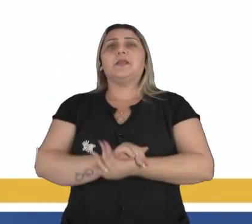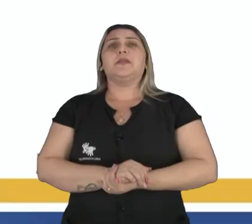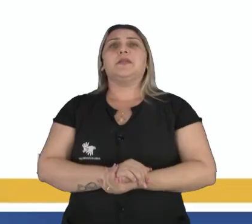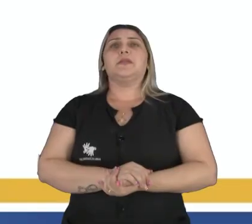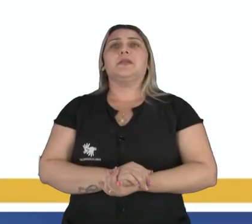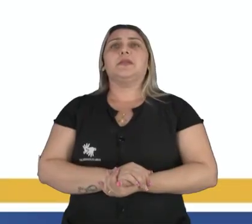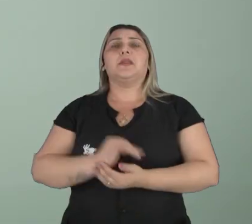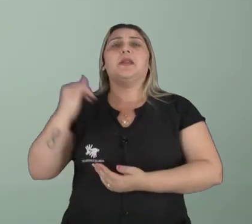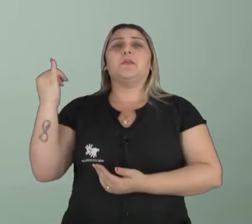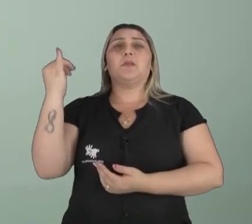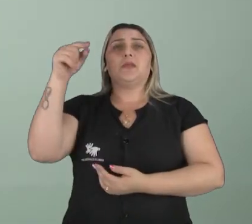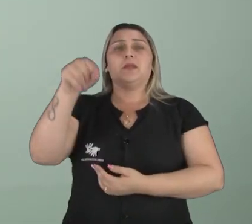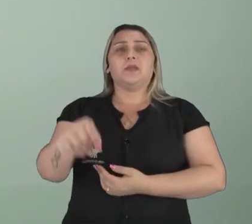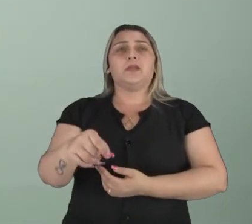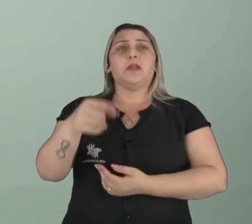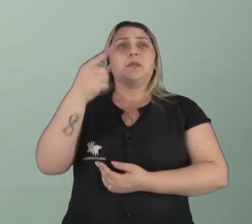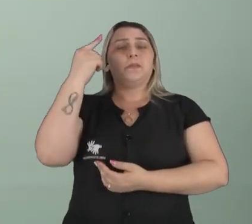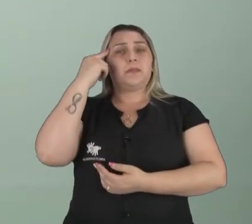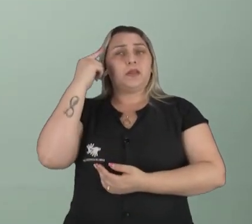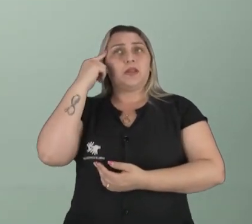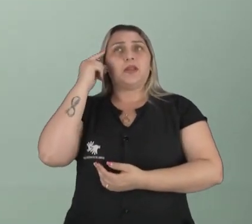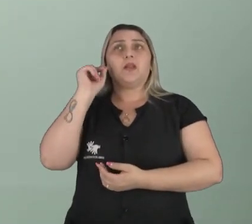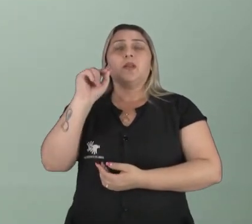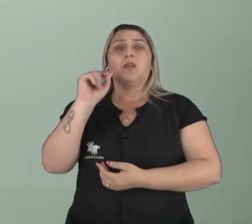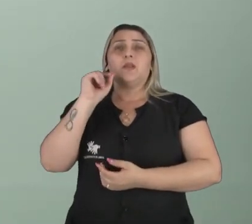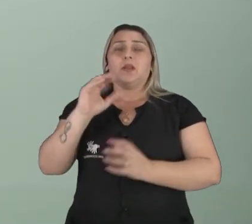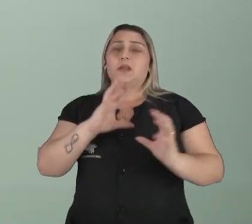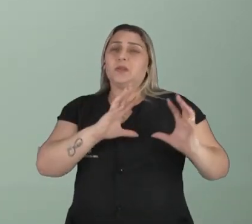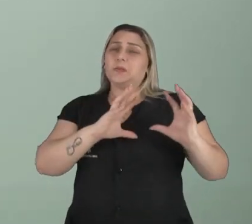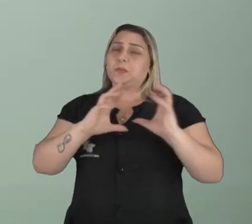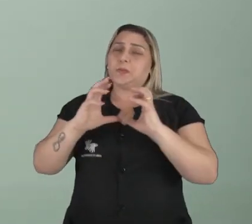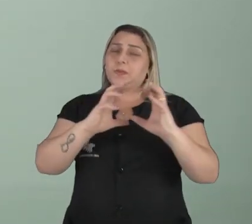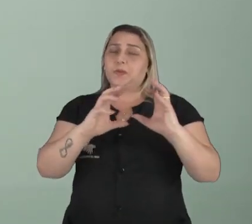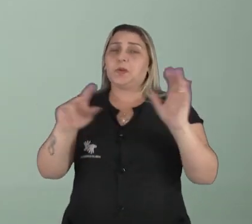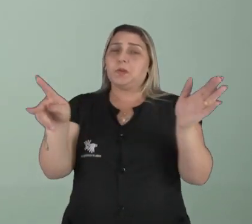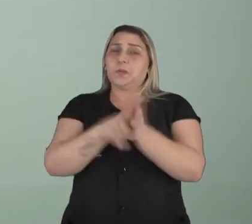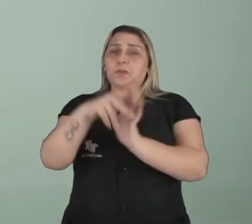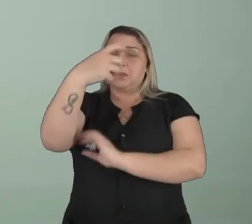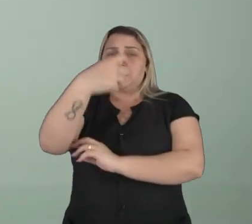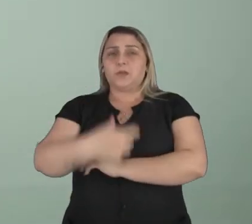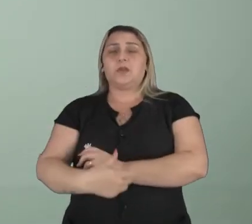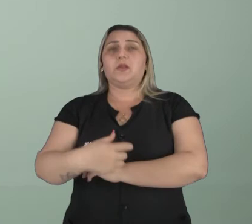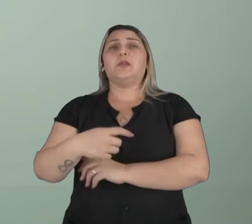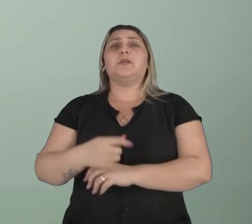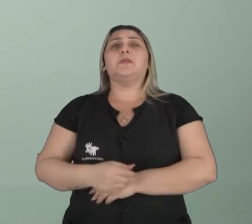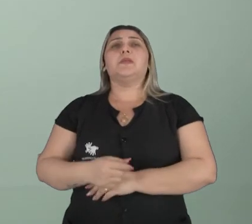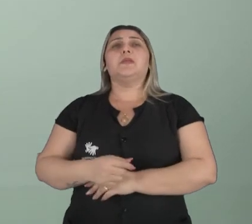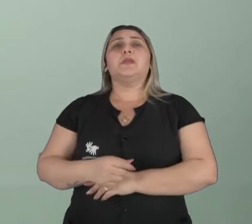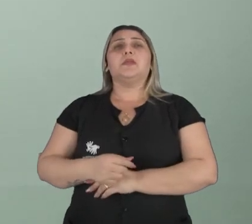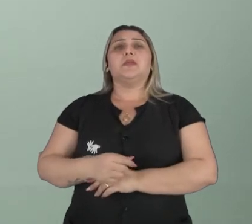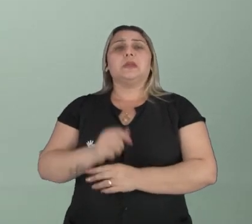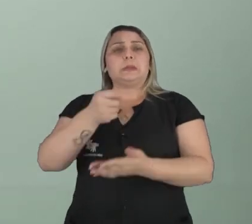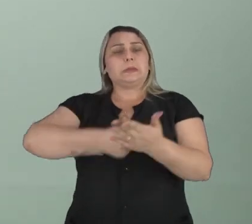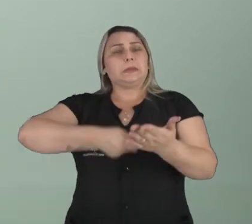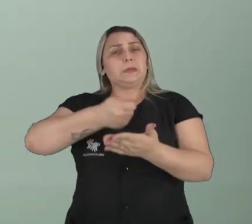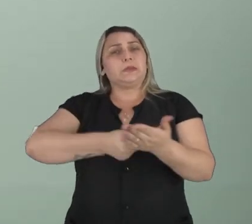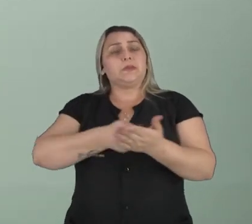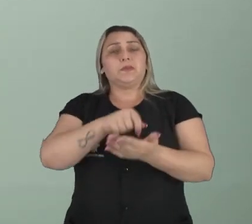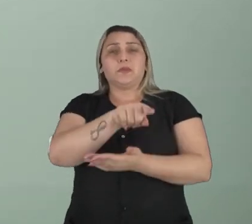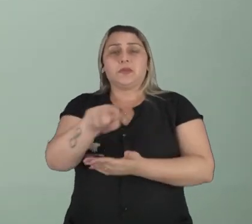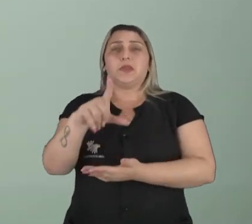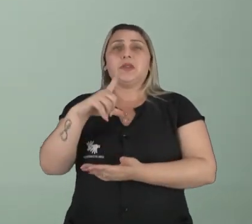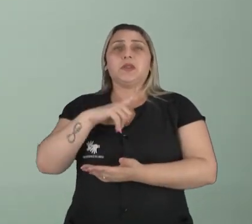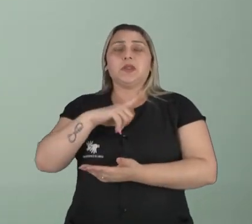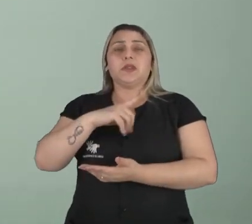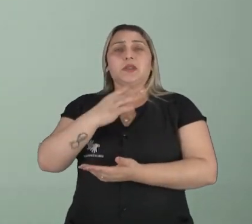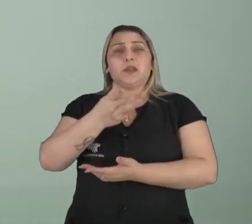gente é importante que vocês reflitam sobre esses conflitos de você com você mesmo né sobre essas punições e